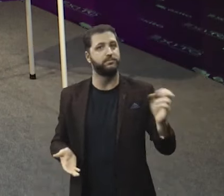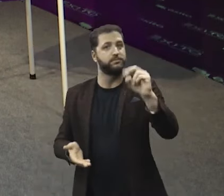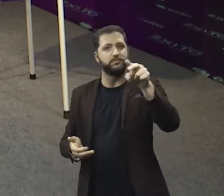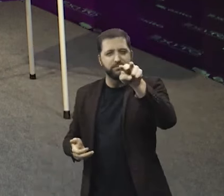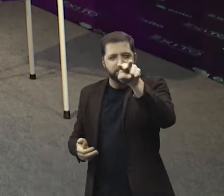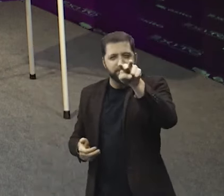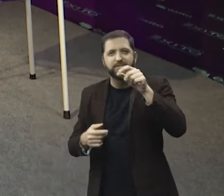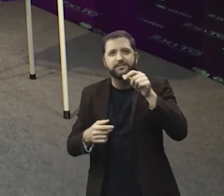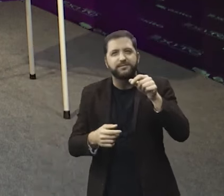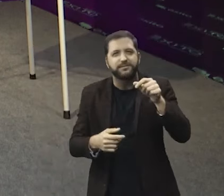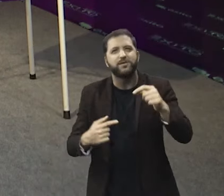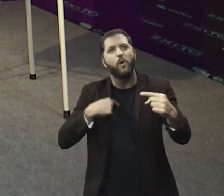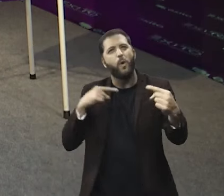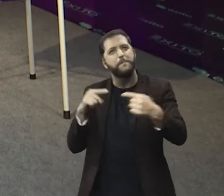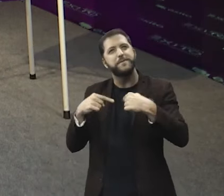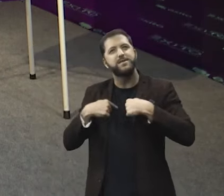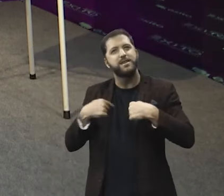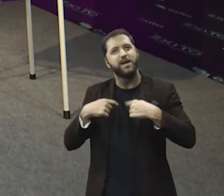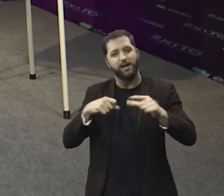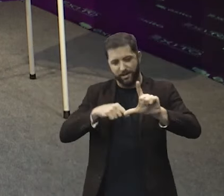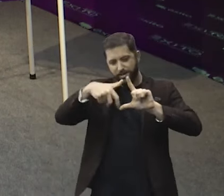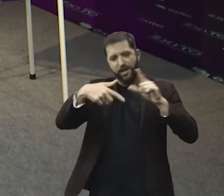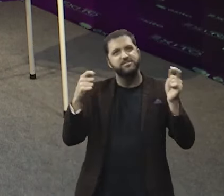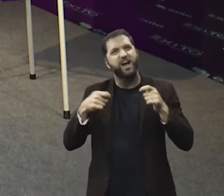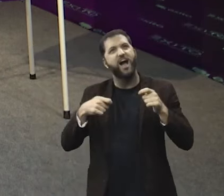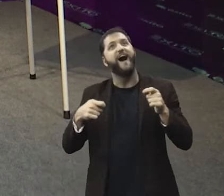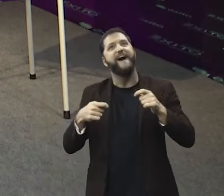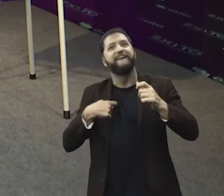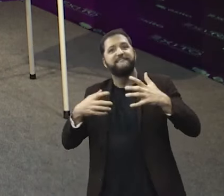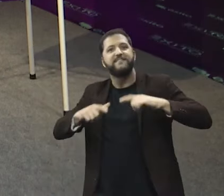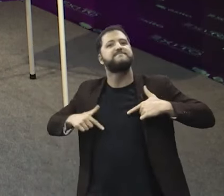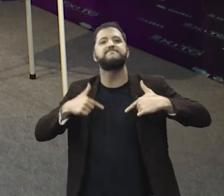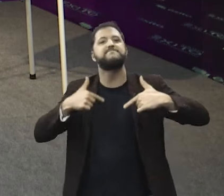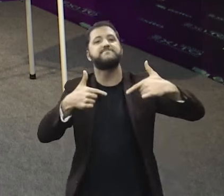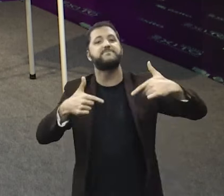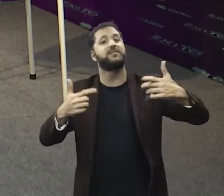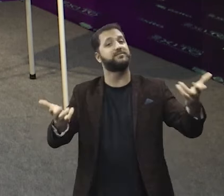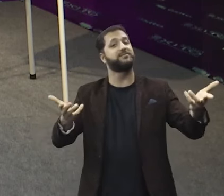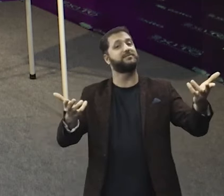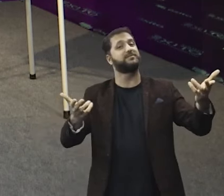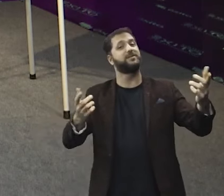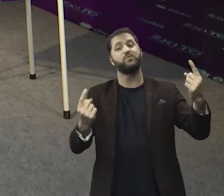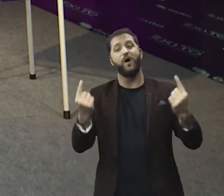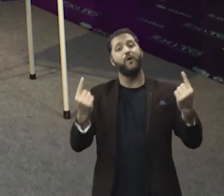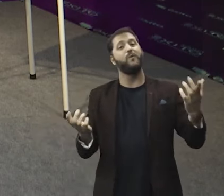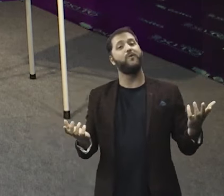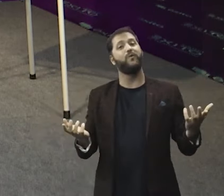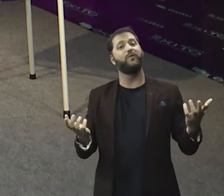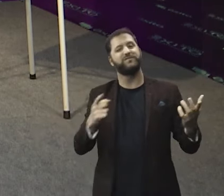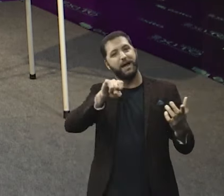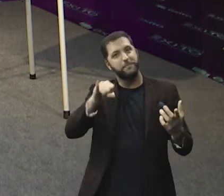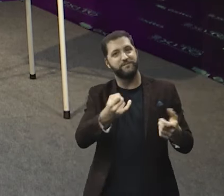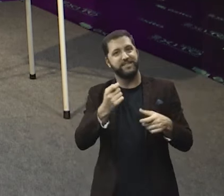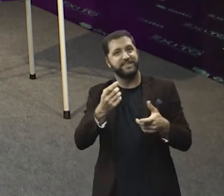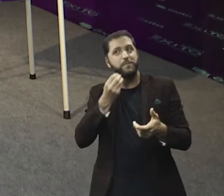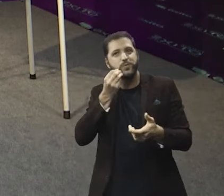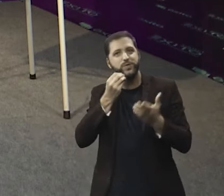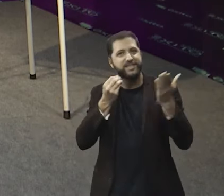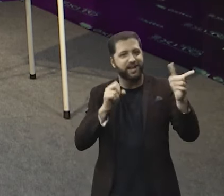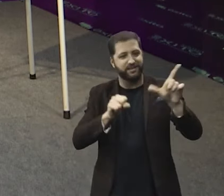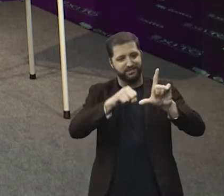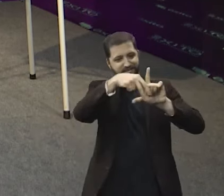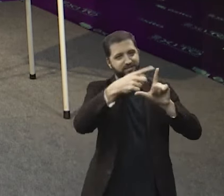já compreender o que que você pode fazer que você ainda não fez para surfar a onda que ainda vai acontecer porque